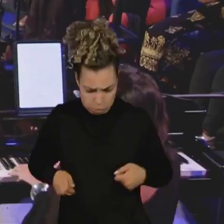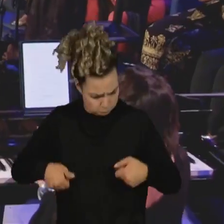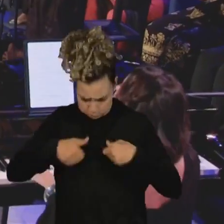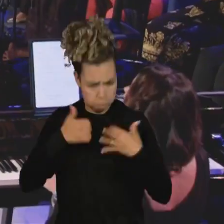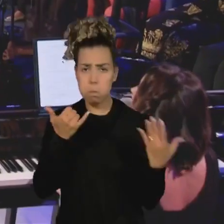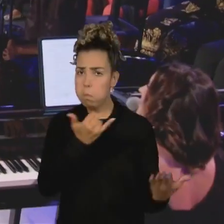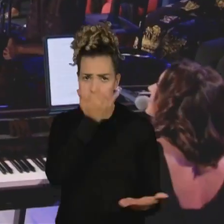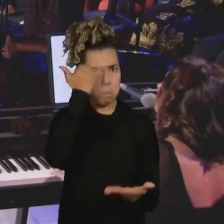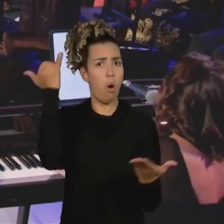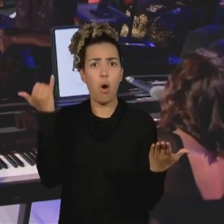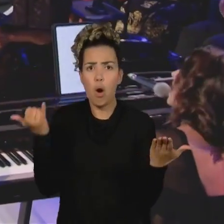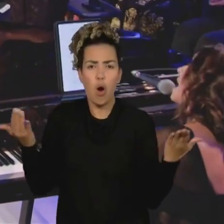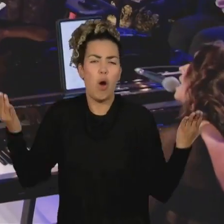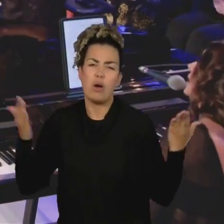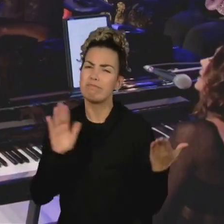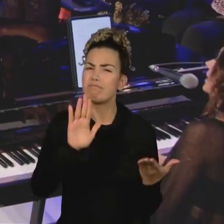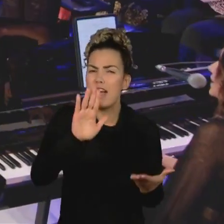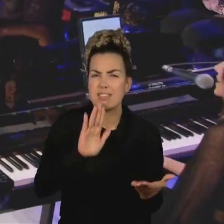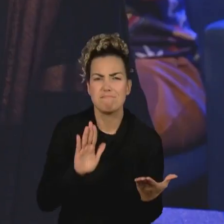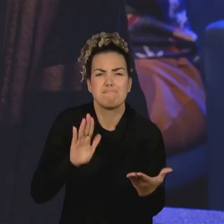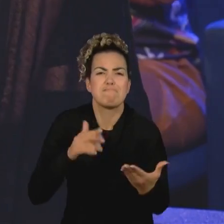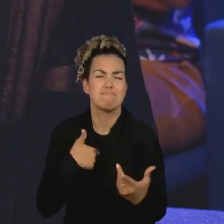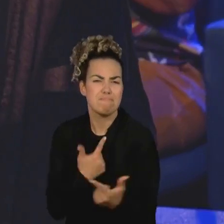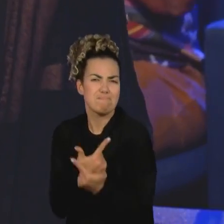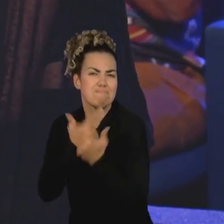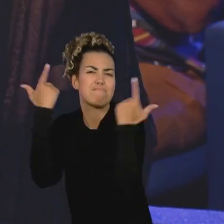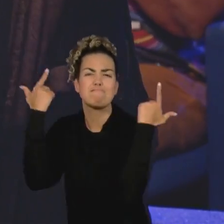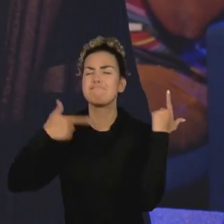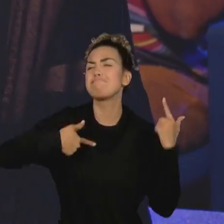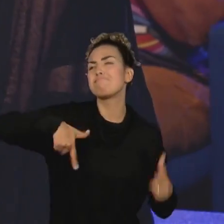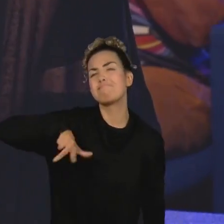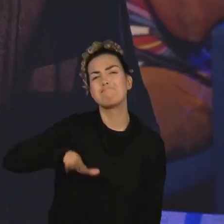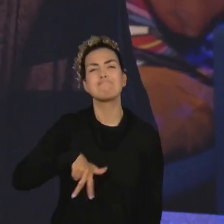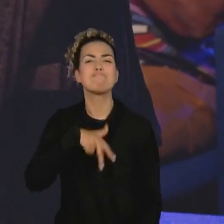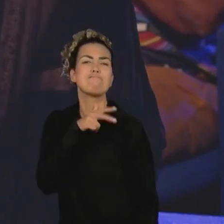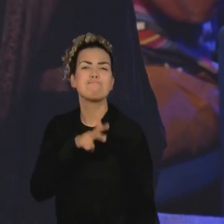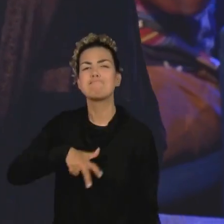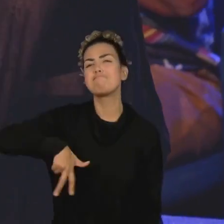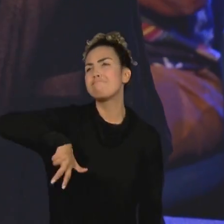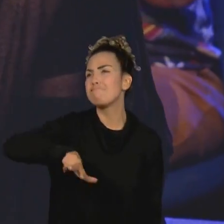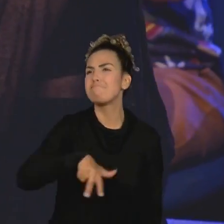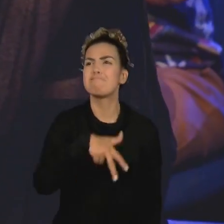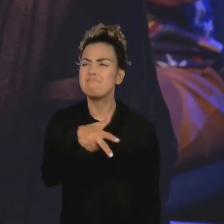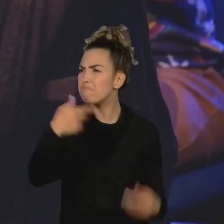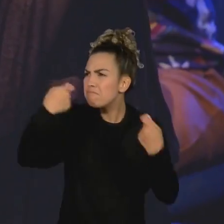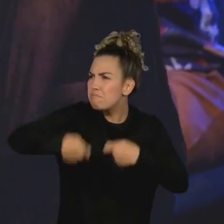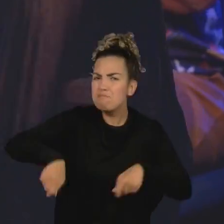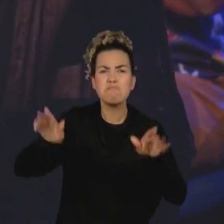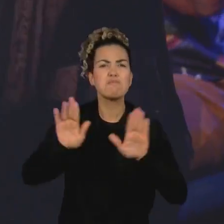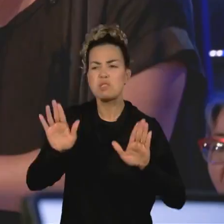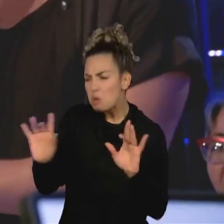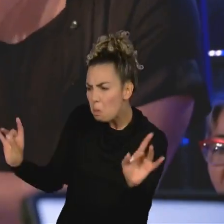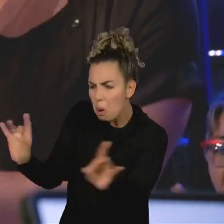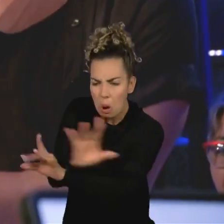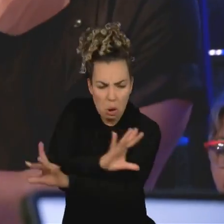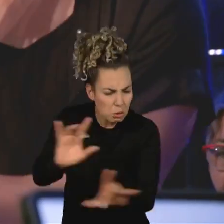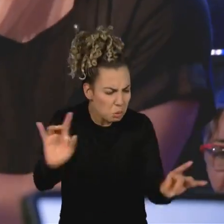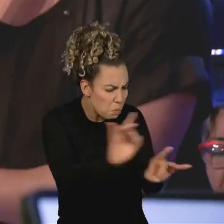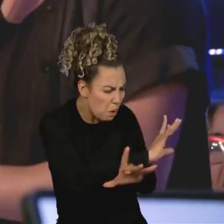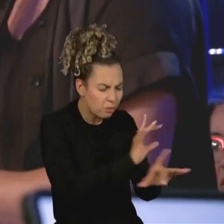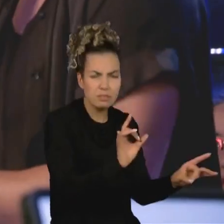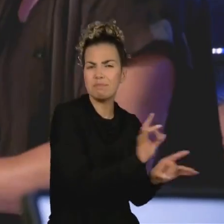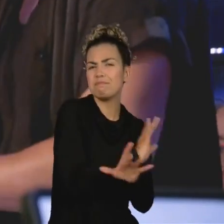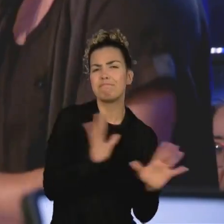dá, a lei está a nosso favor. Nosso favor.